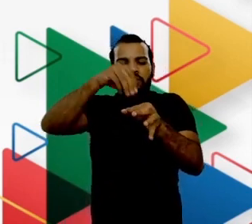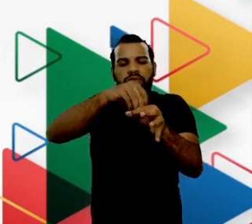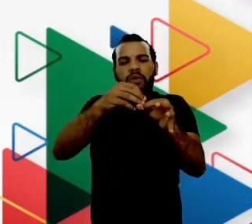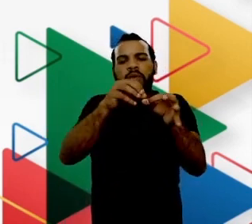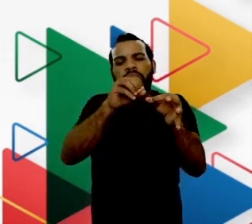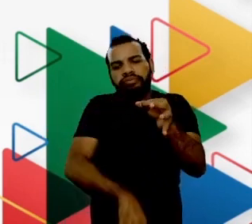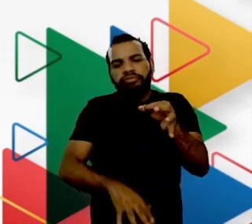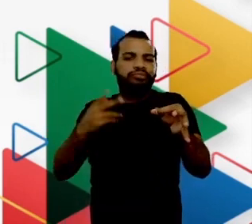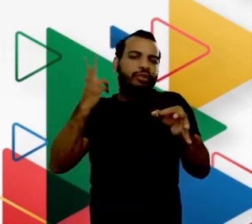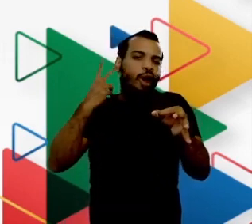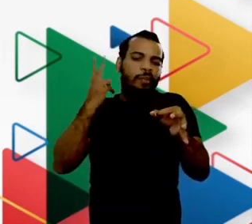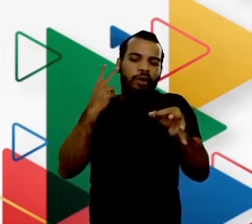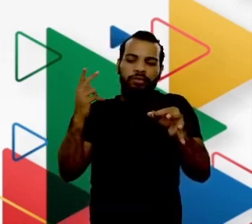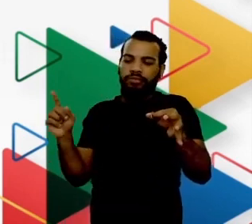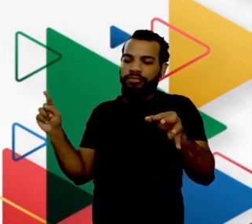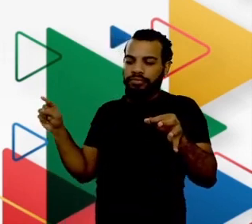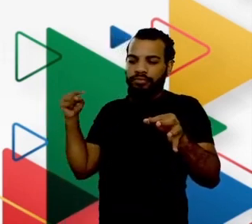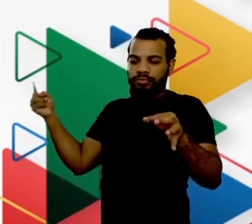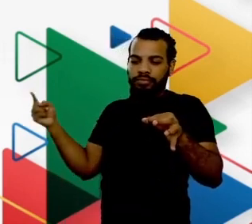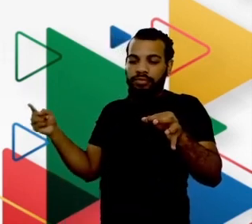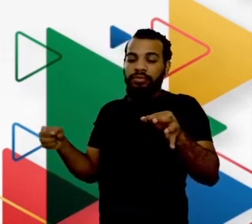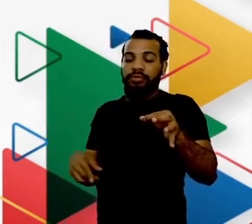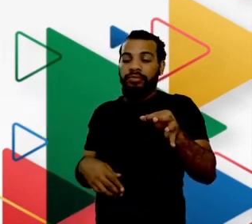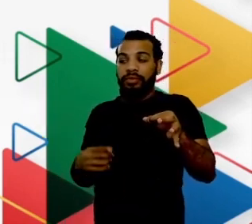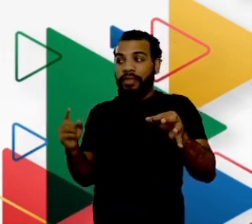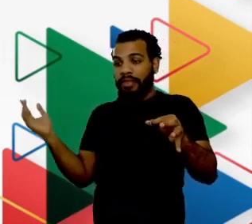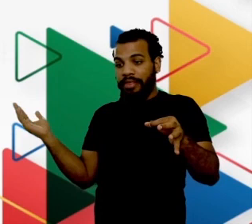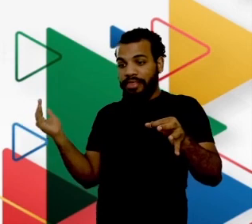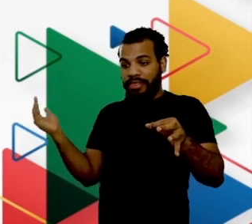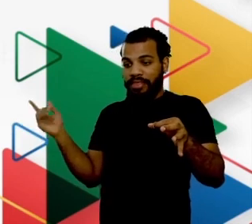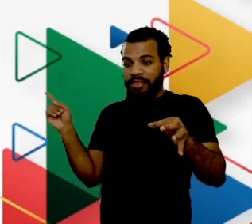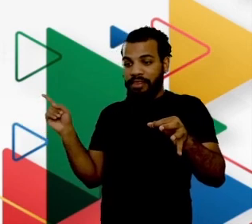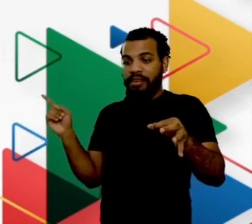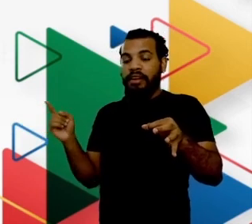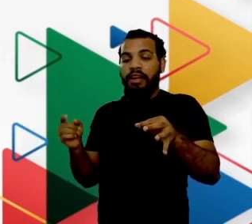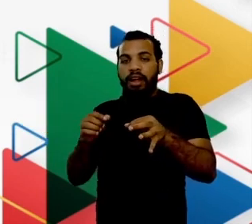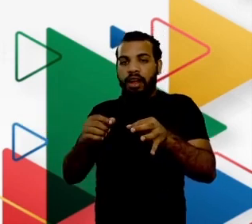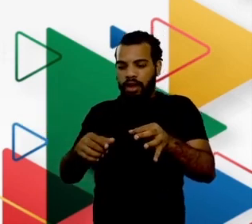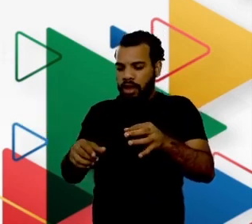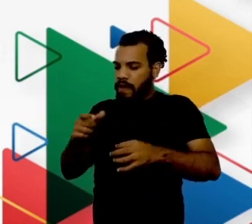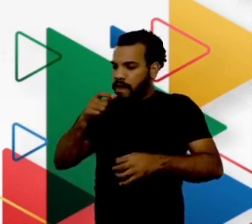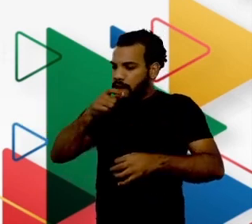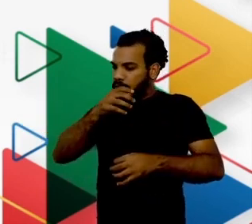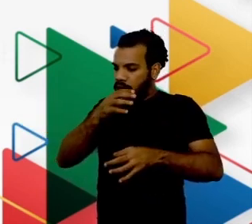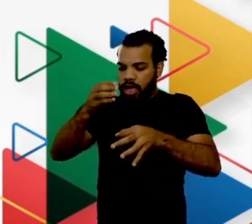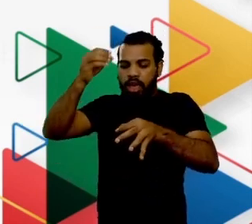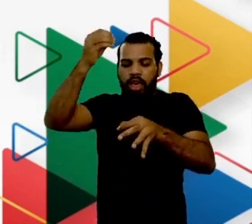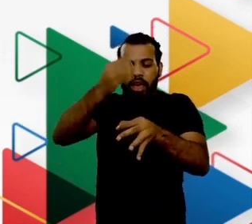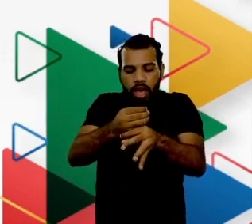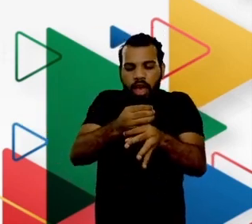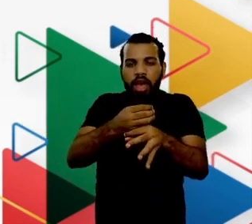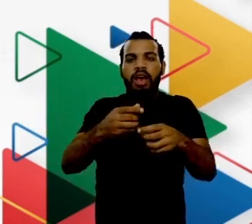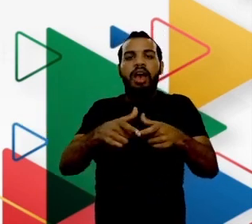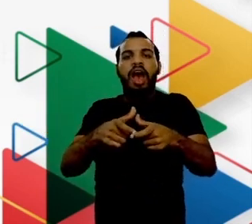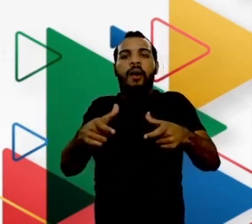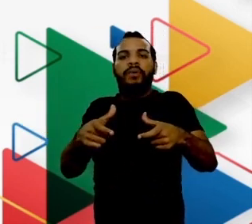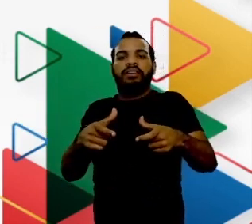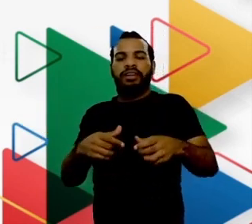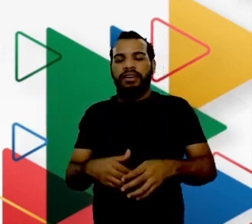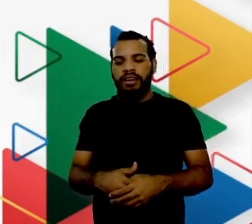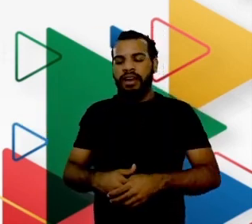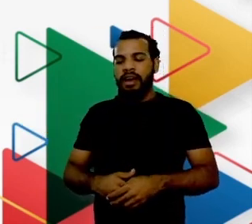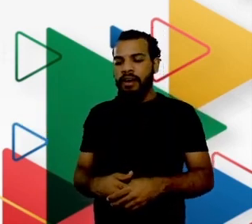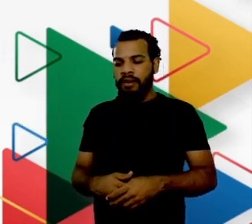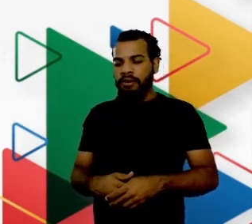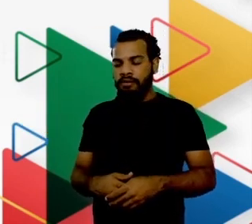área. Ela que passava com grande facilidade, parou no aro. Por quê? Ela cresceu as suas dimensões.